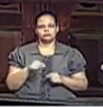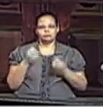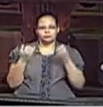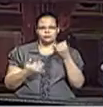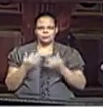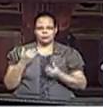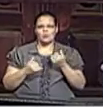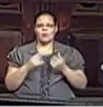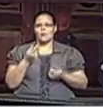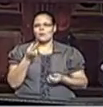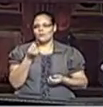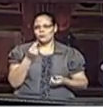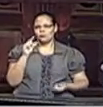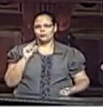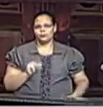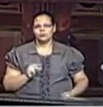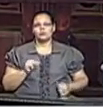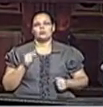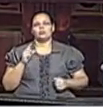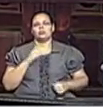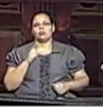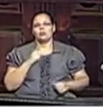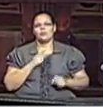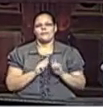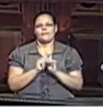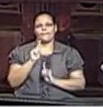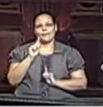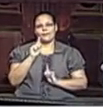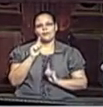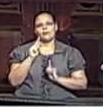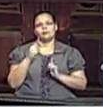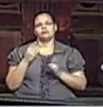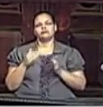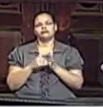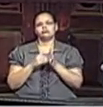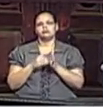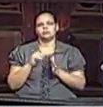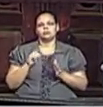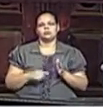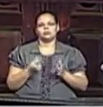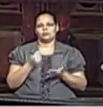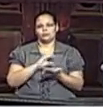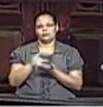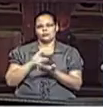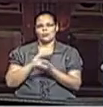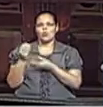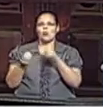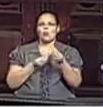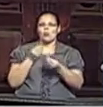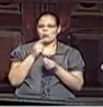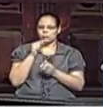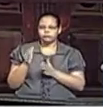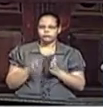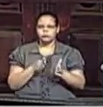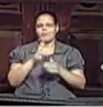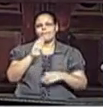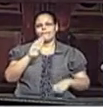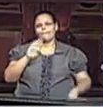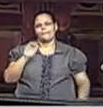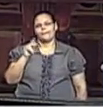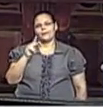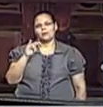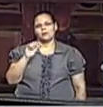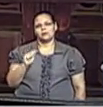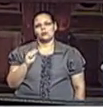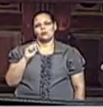preço mínimo, a questão das metas de investimento, como é que fica a Baía de Guanabara, como é que ficam os subsídios cruzados,